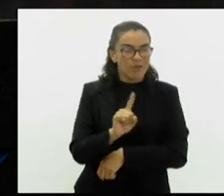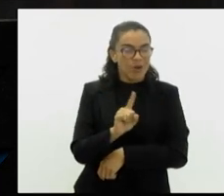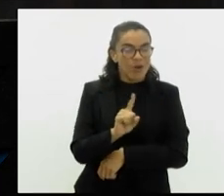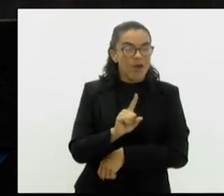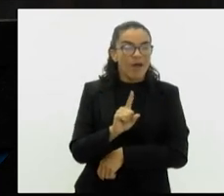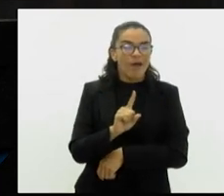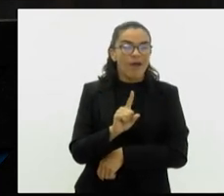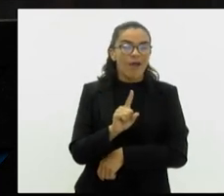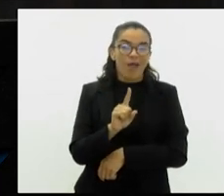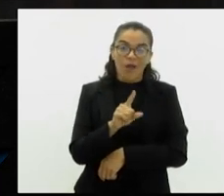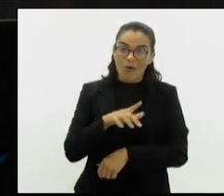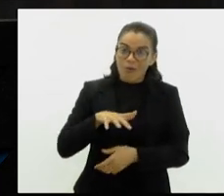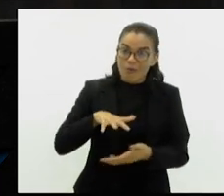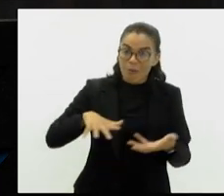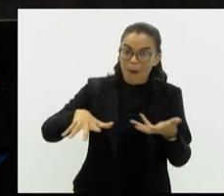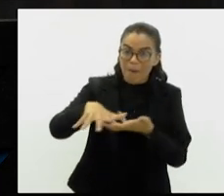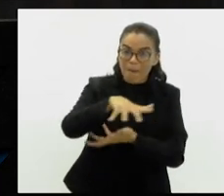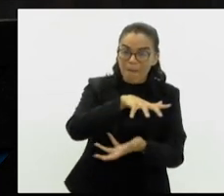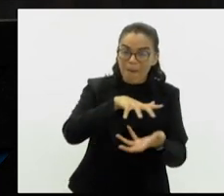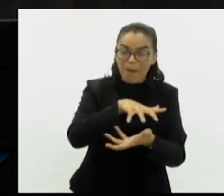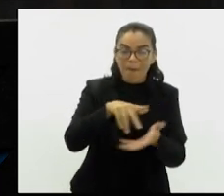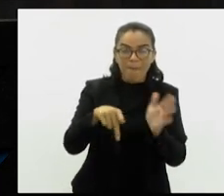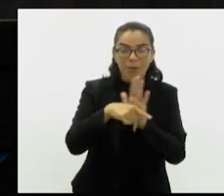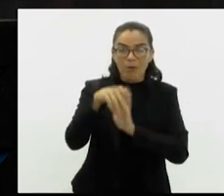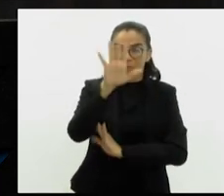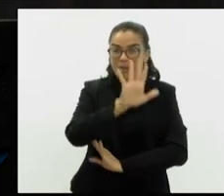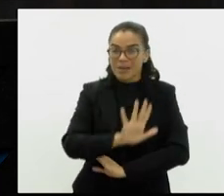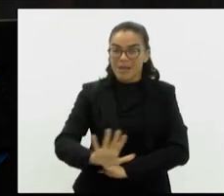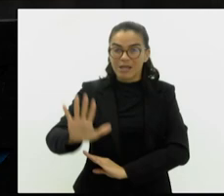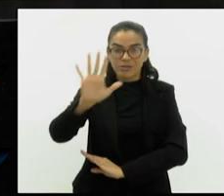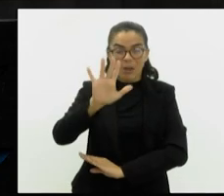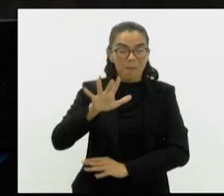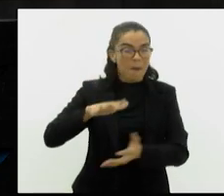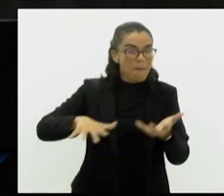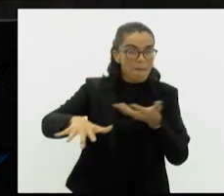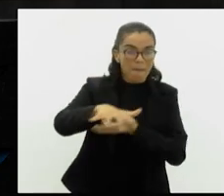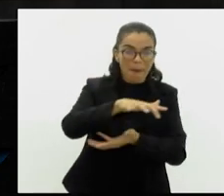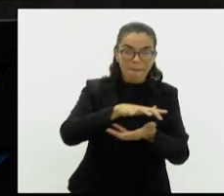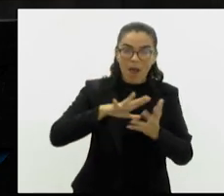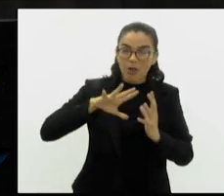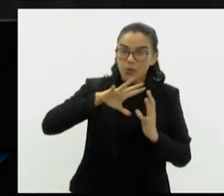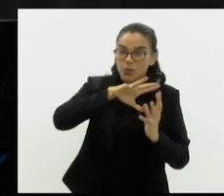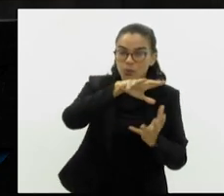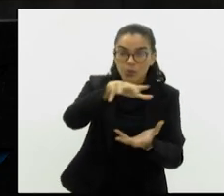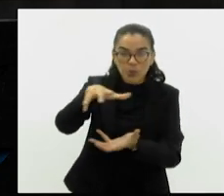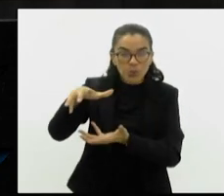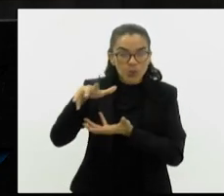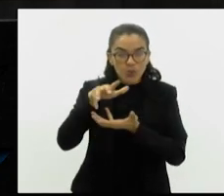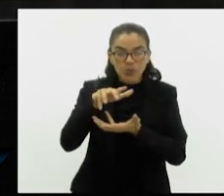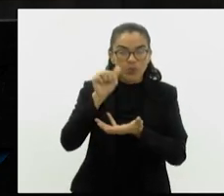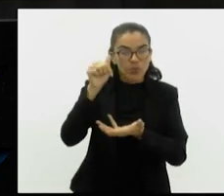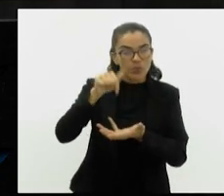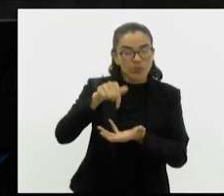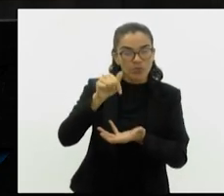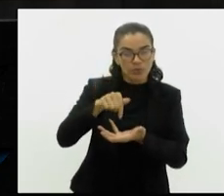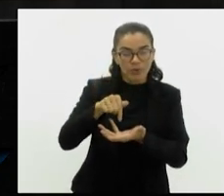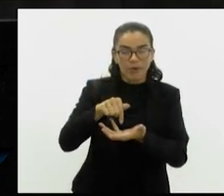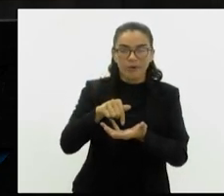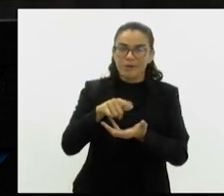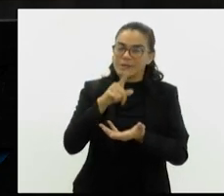Janeiro é um caso nacional é um caso internacional pode servir de par